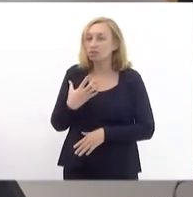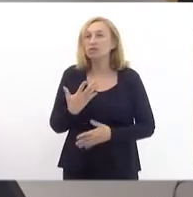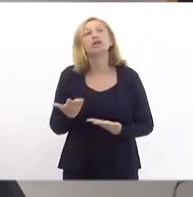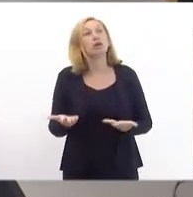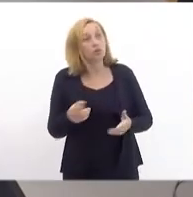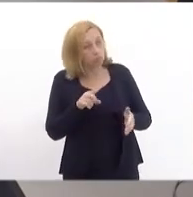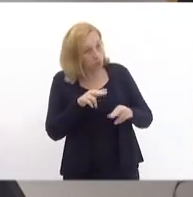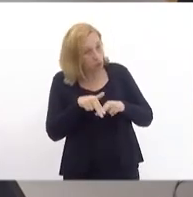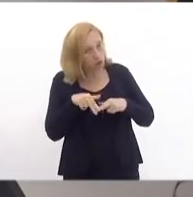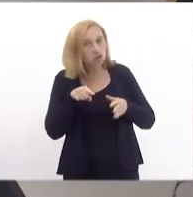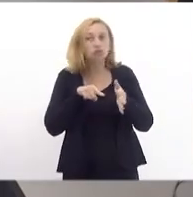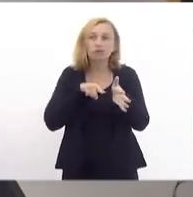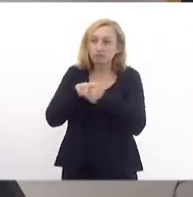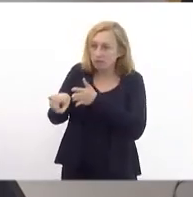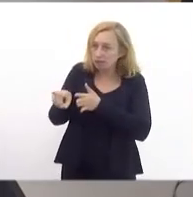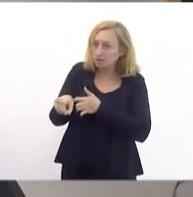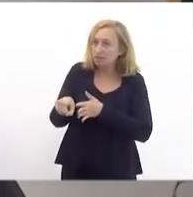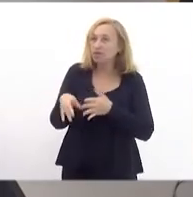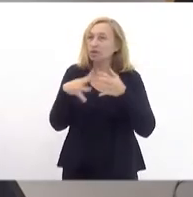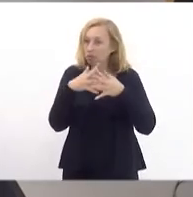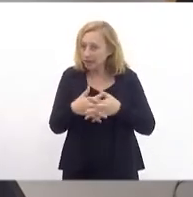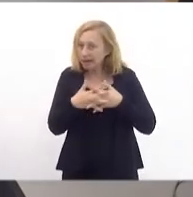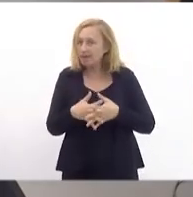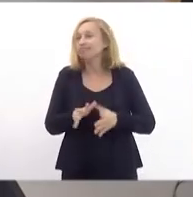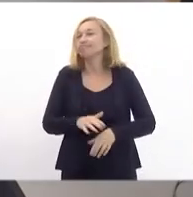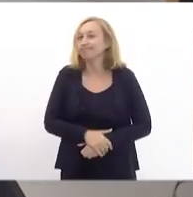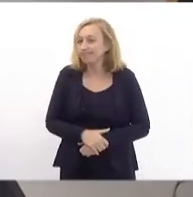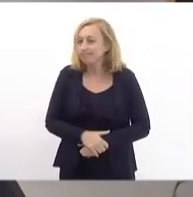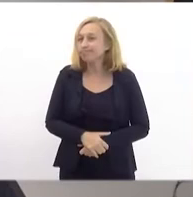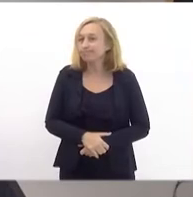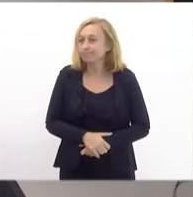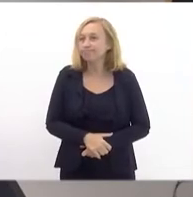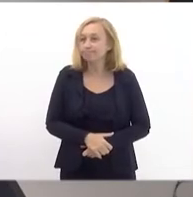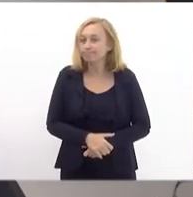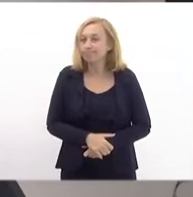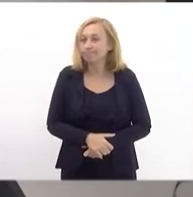Né? É mas complicado. Mas tem que botar no cenário.